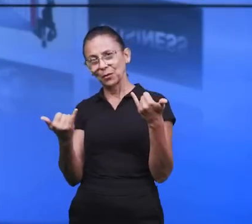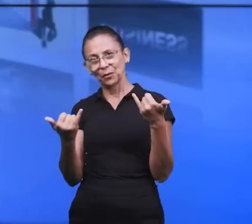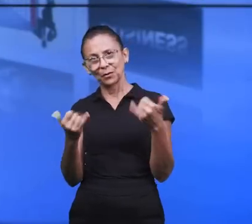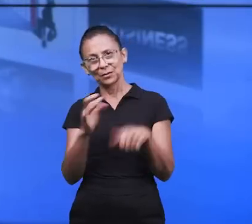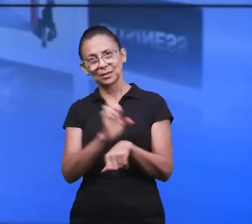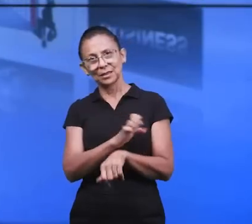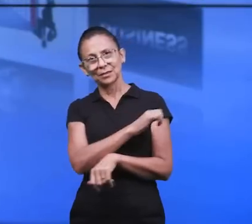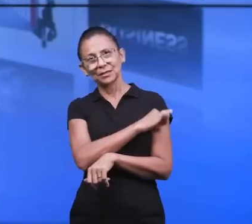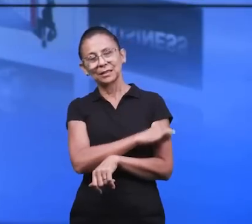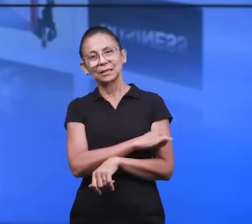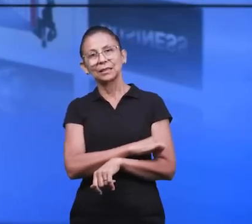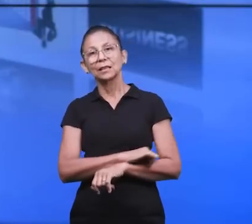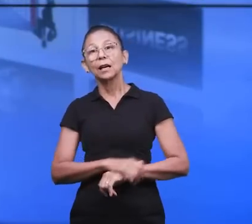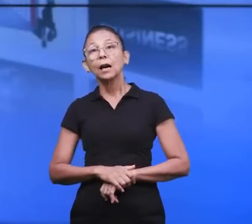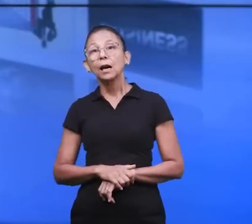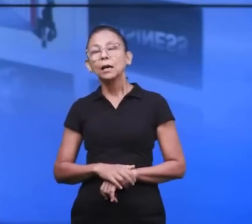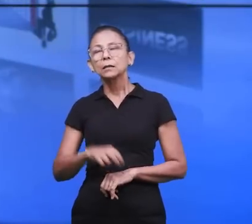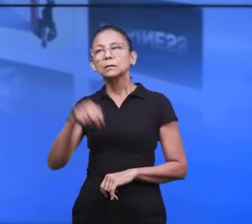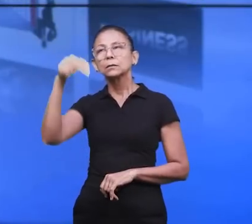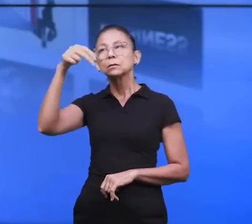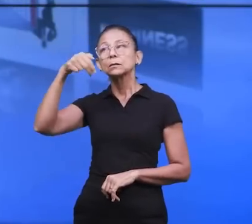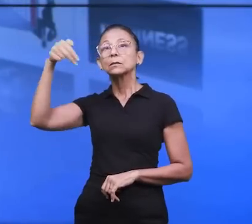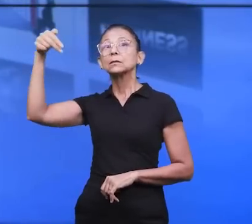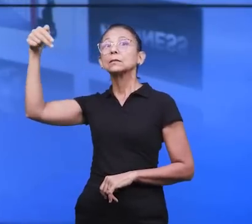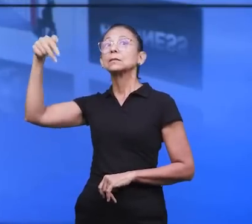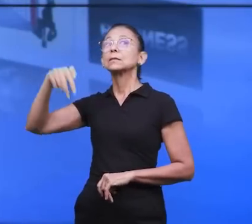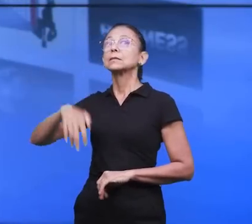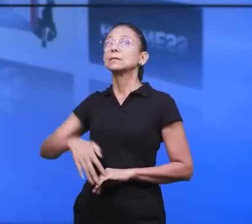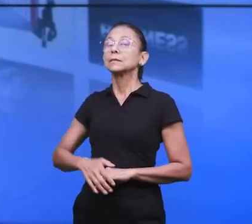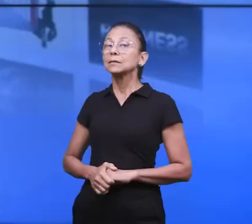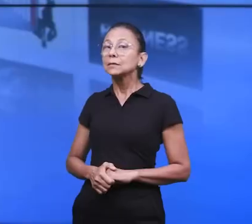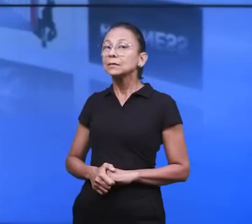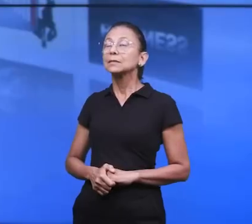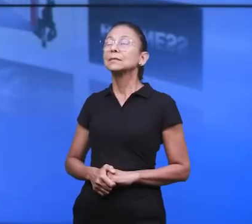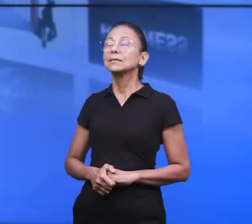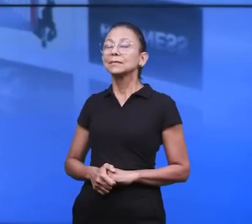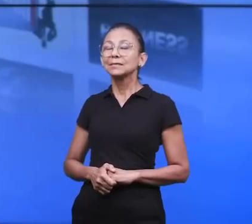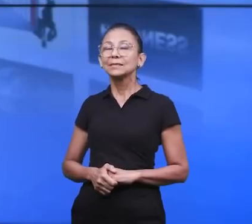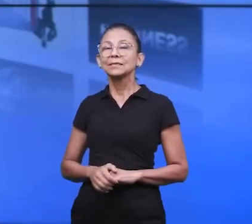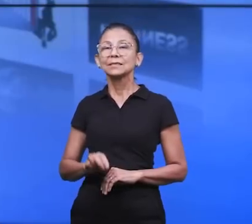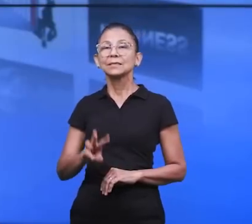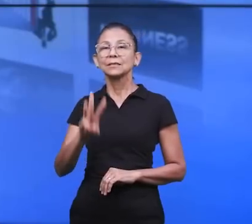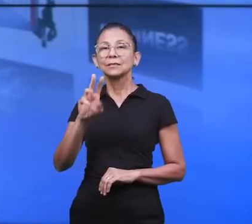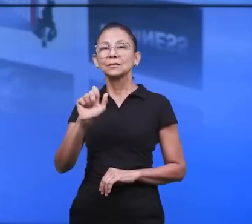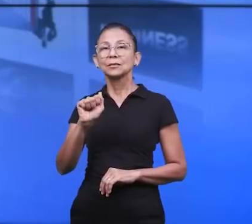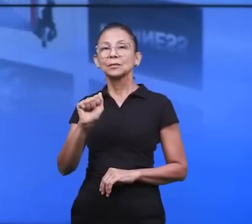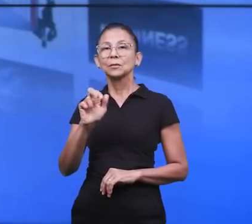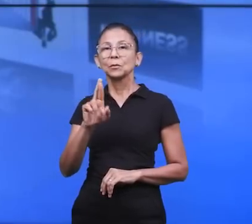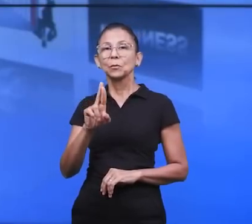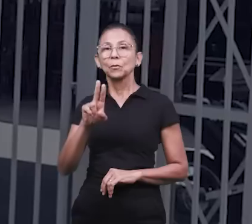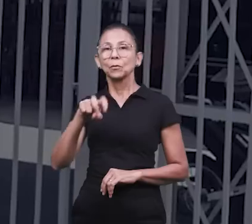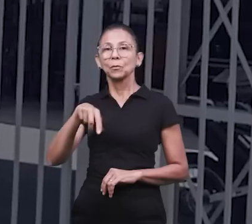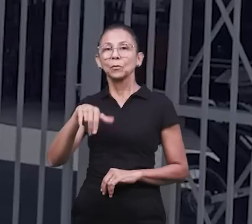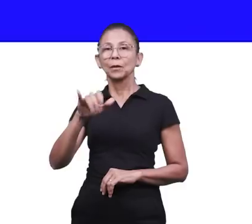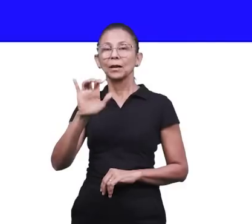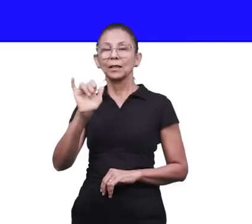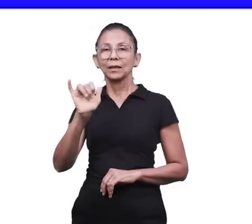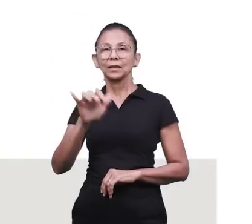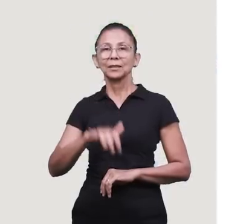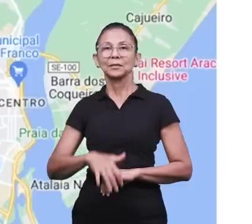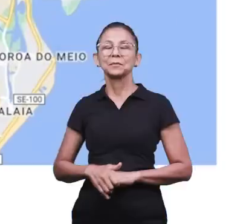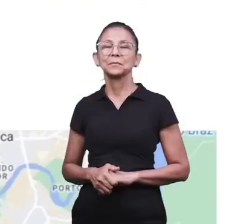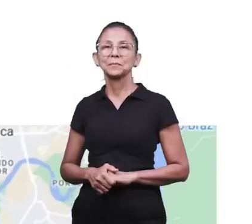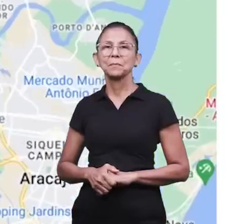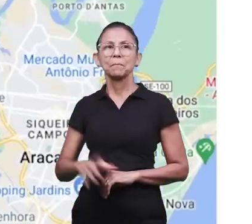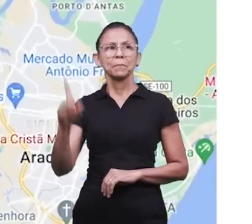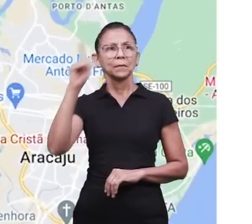Redonda. E agora vamos para o norte e nordeste do nosso país, o nosso companheiro jornalista Warner Filho. Pai do Senhor Warner. Olá, irmão Jorge, a